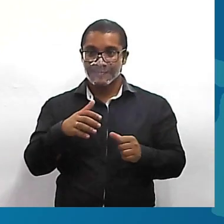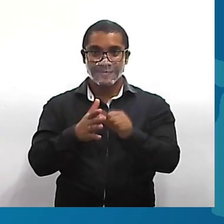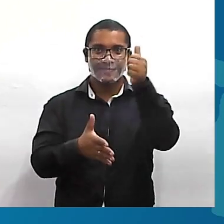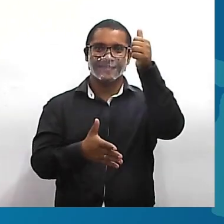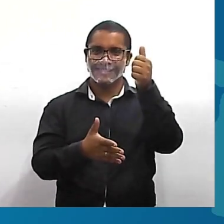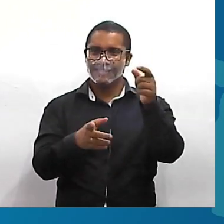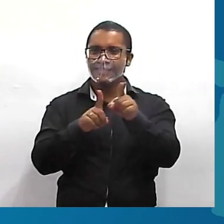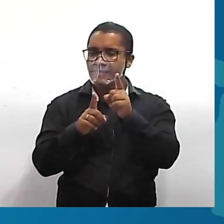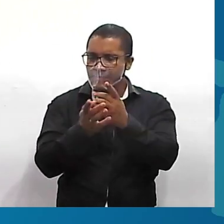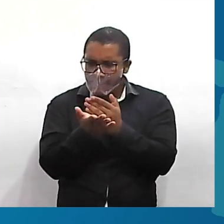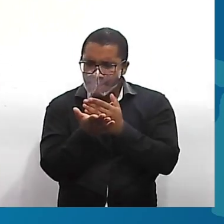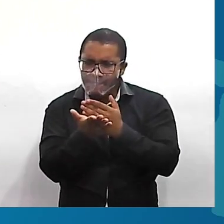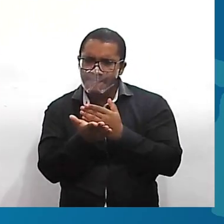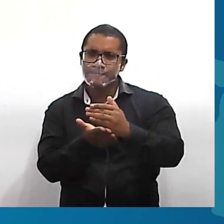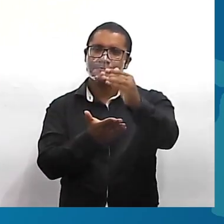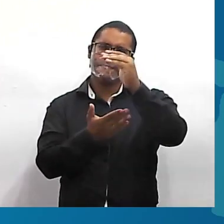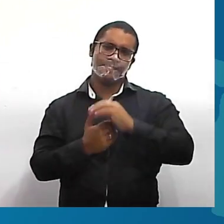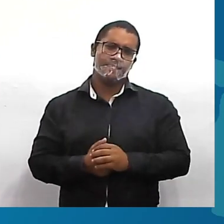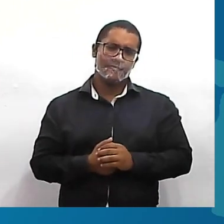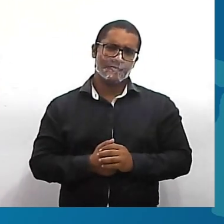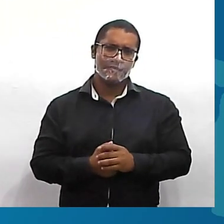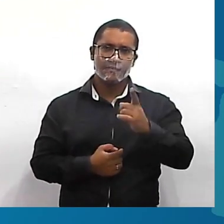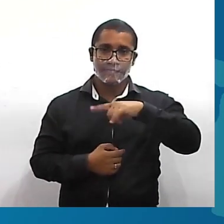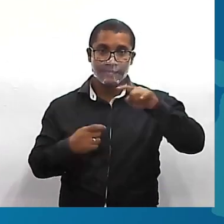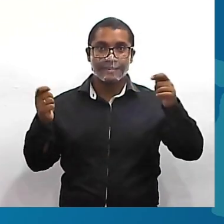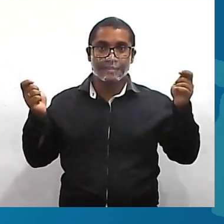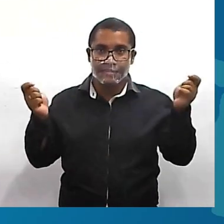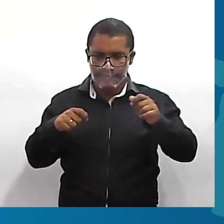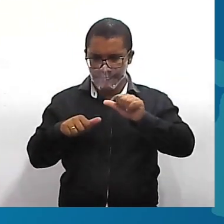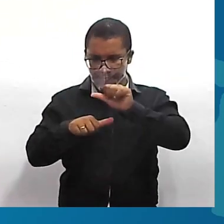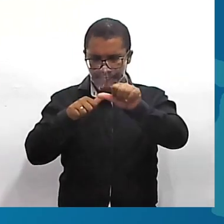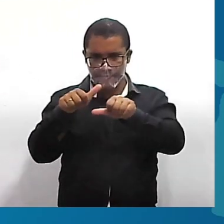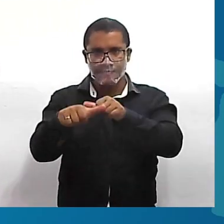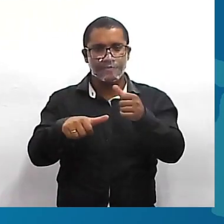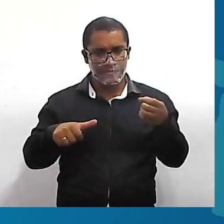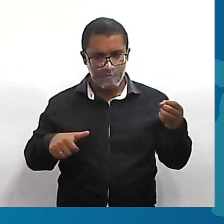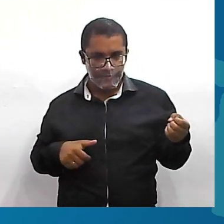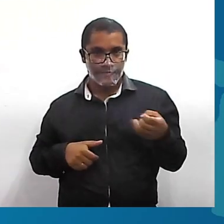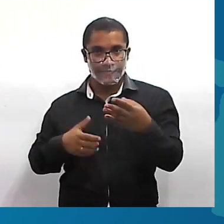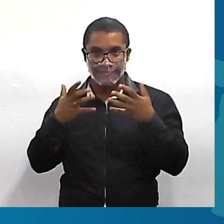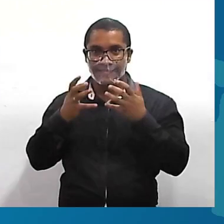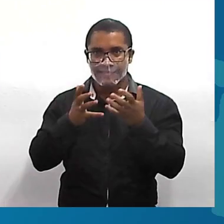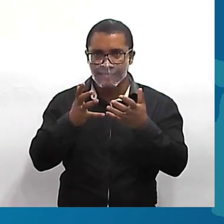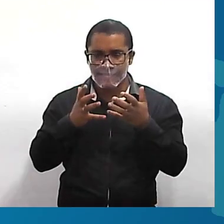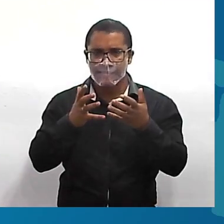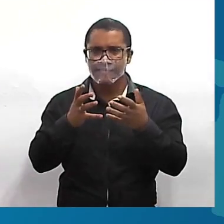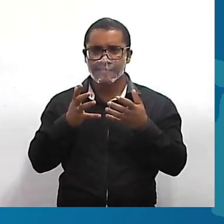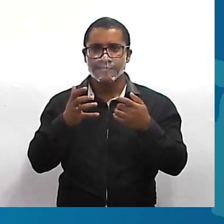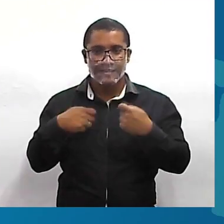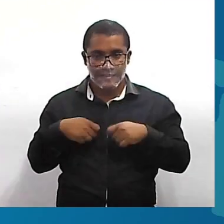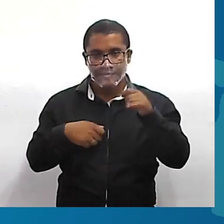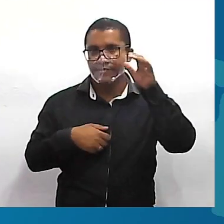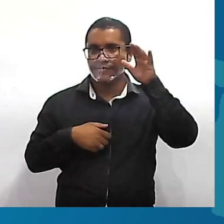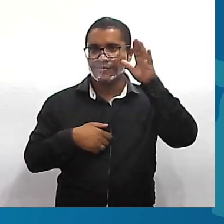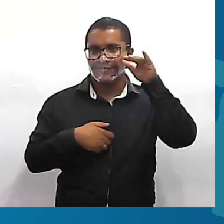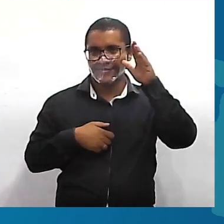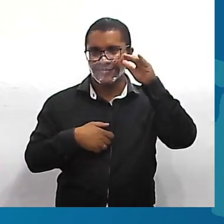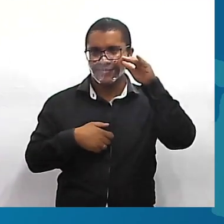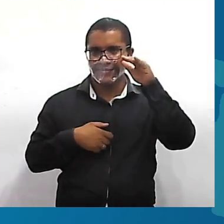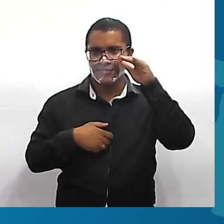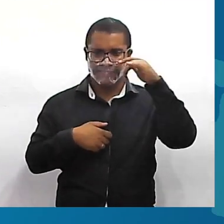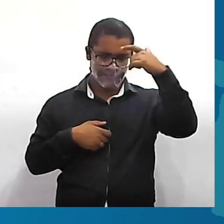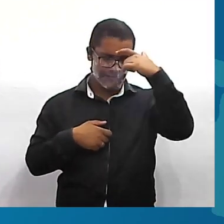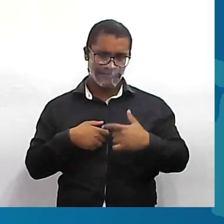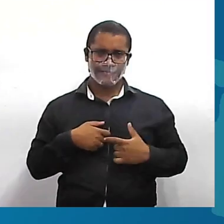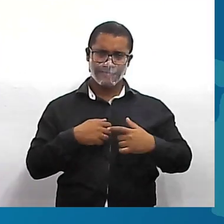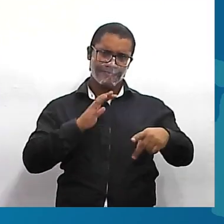iniciativa. Para sermos capazes de inovar, precisamos de curiosidade, caráter